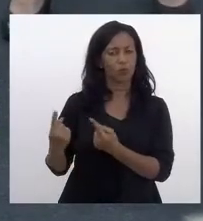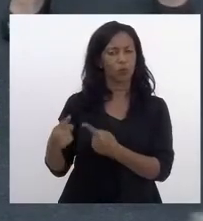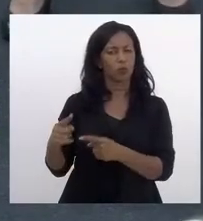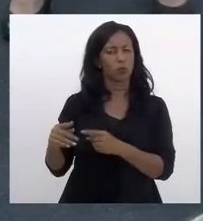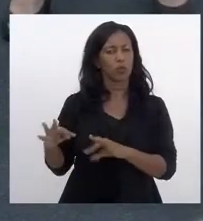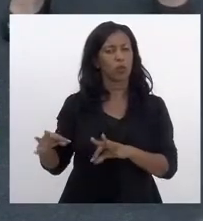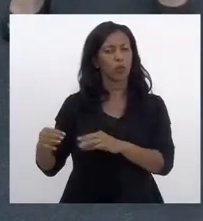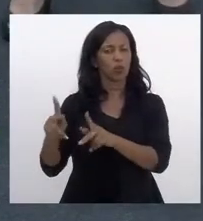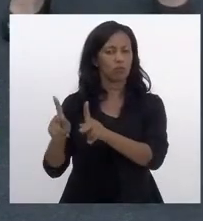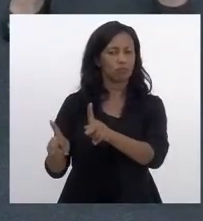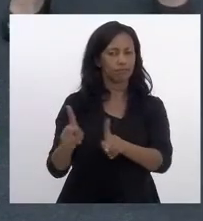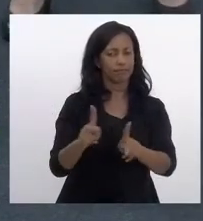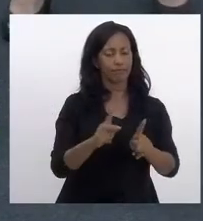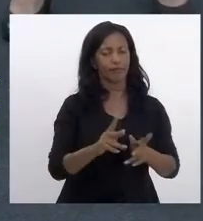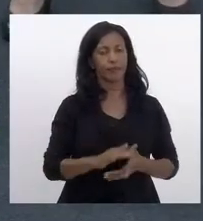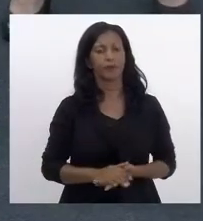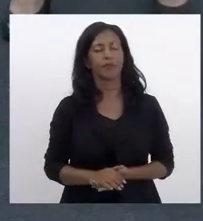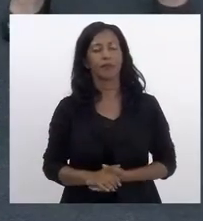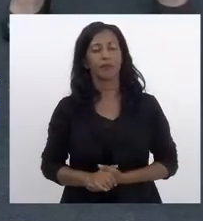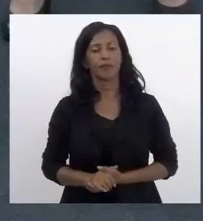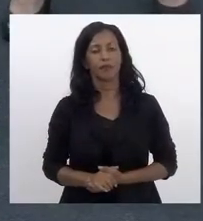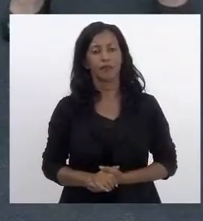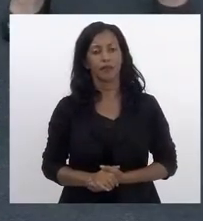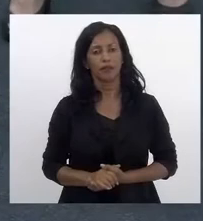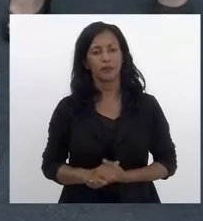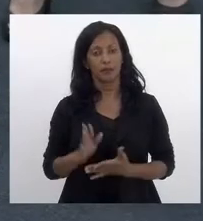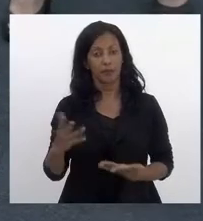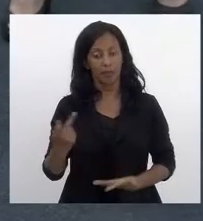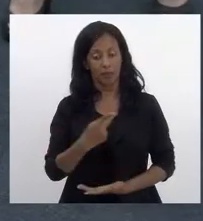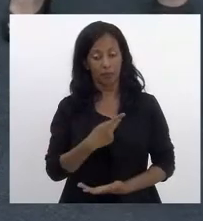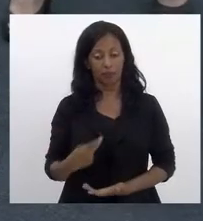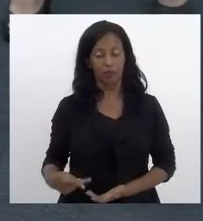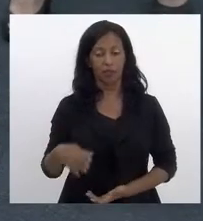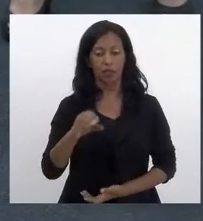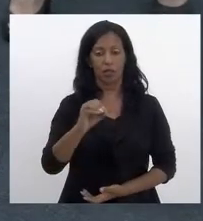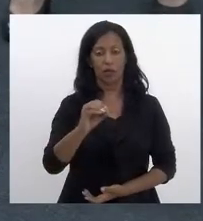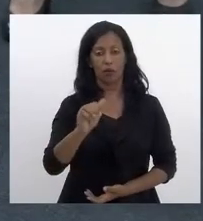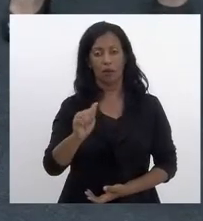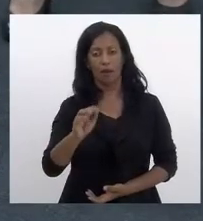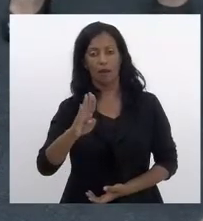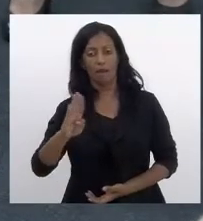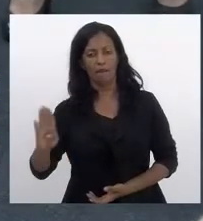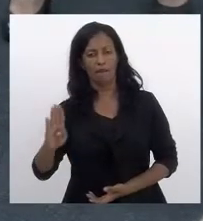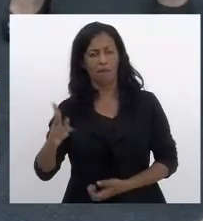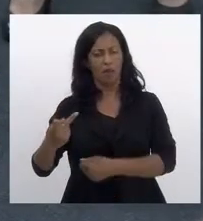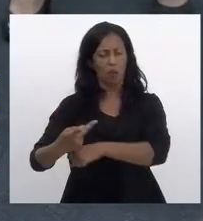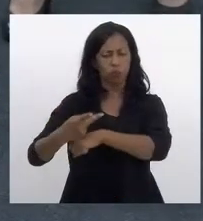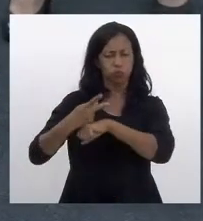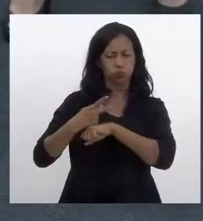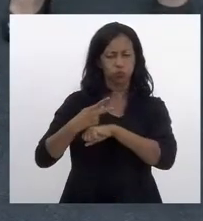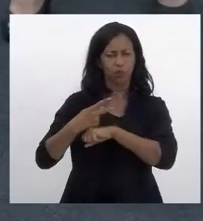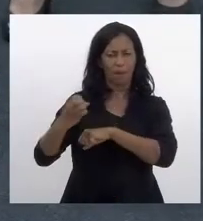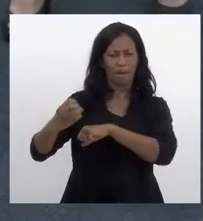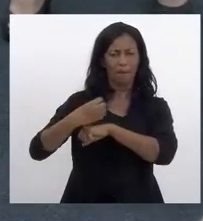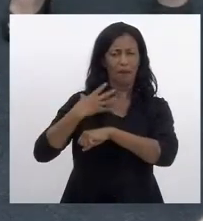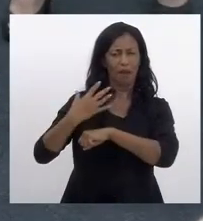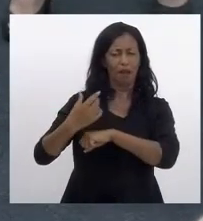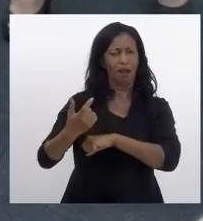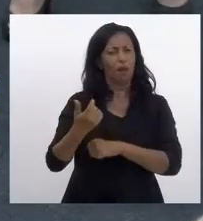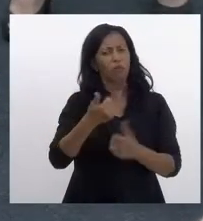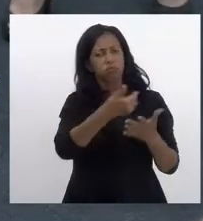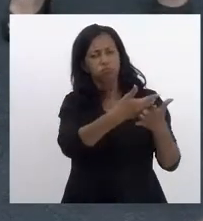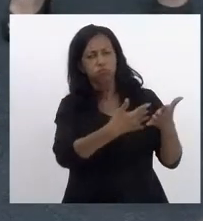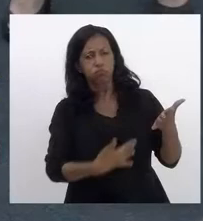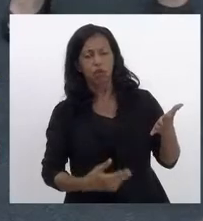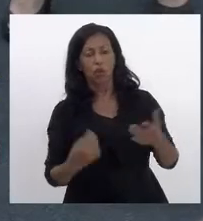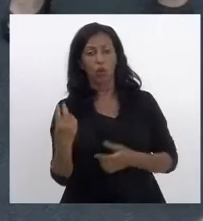toda a população. E aí, o presidente da OAB de Barra Mansa me procurou, escreveu um catatal de argumentos, etc.